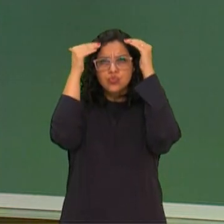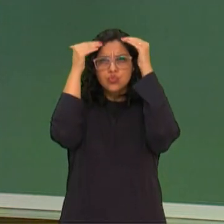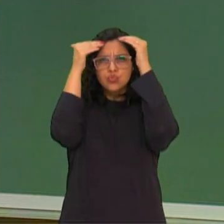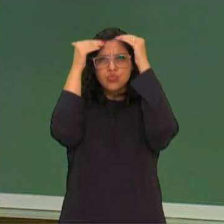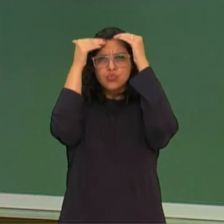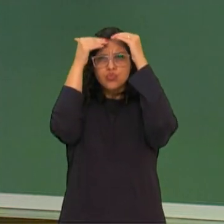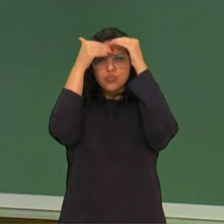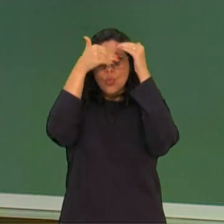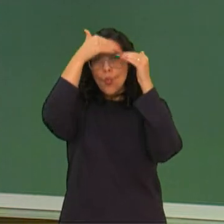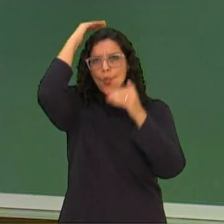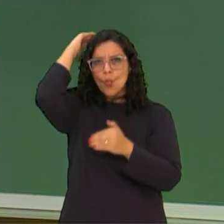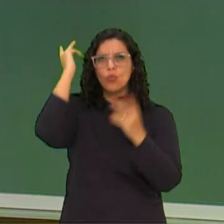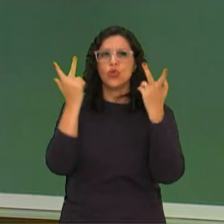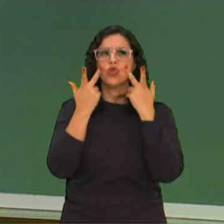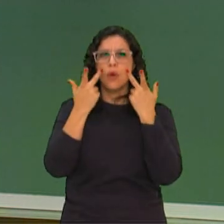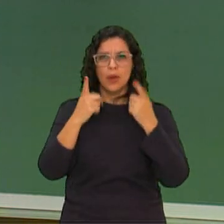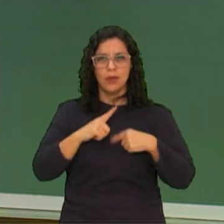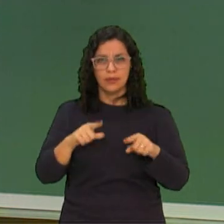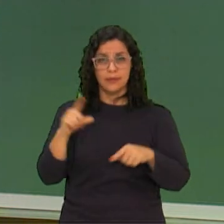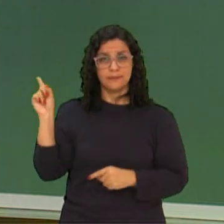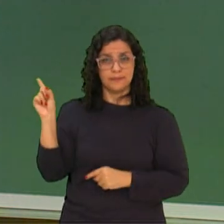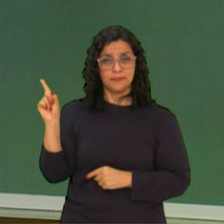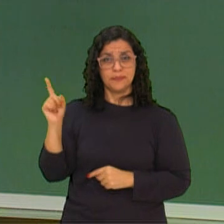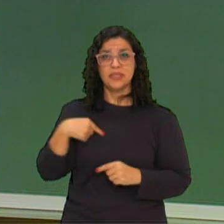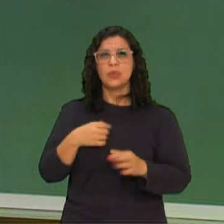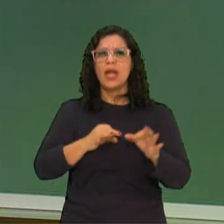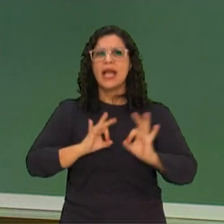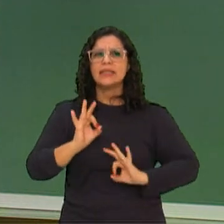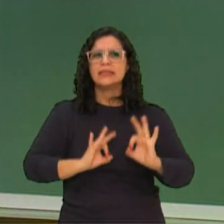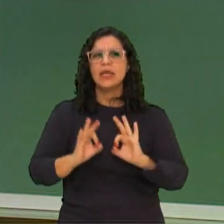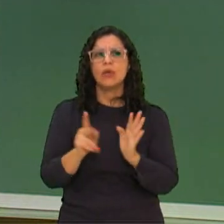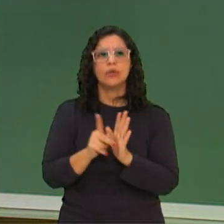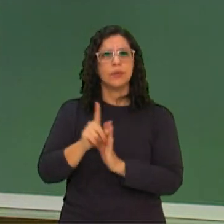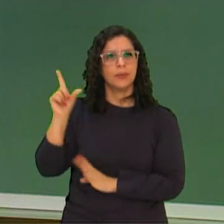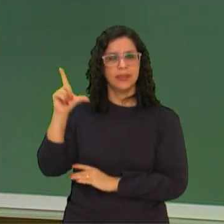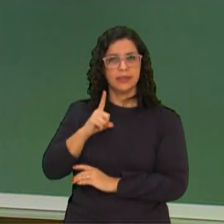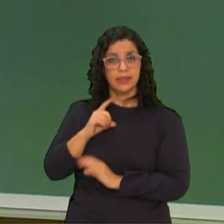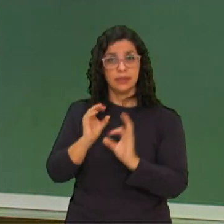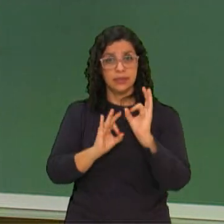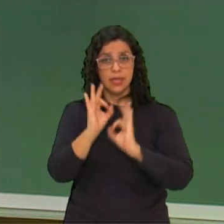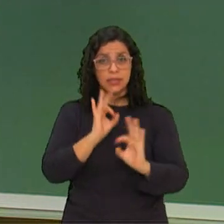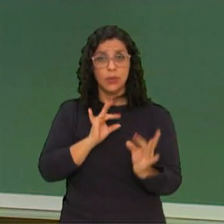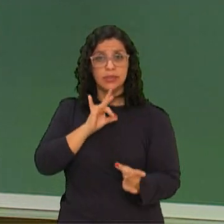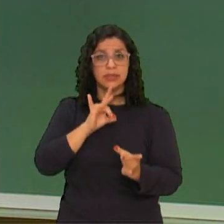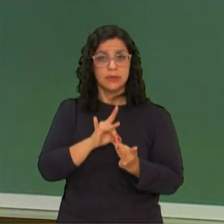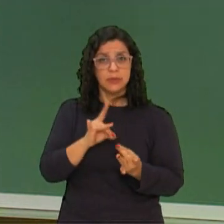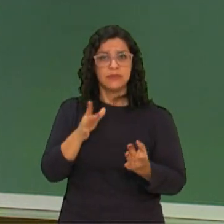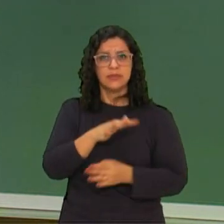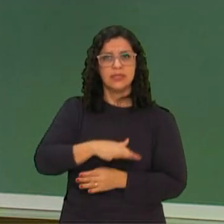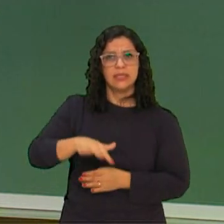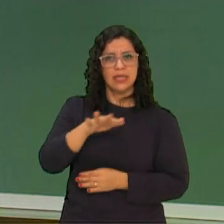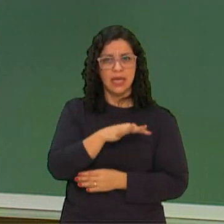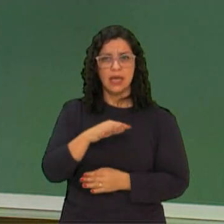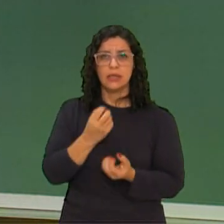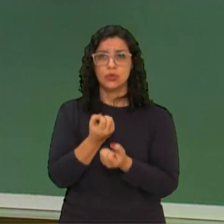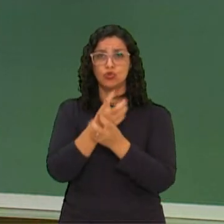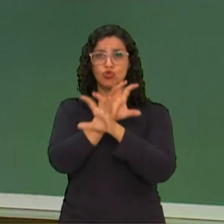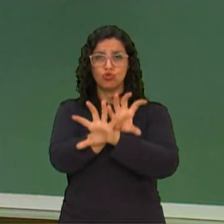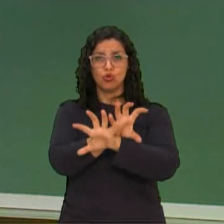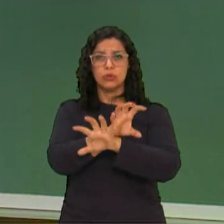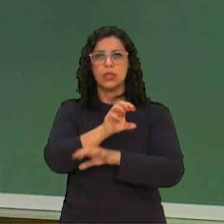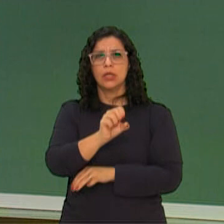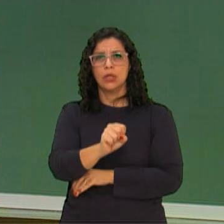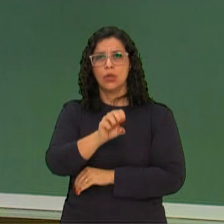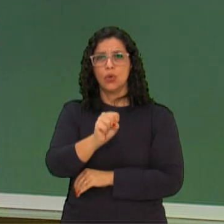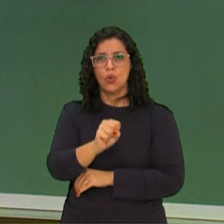fechando ali. Beleza. Células desse tecido, então os tipos celulares. A célula específica do tecido ósseo é o